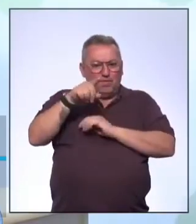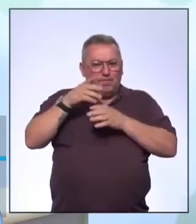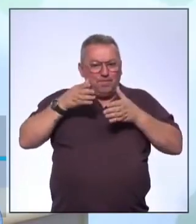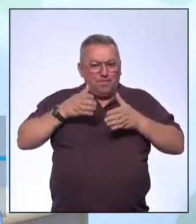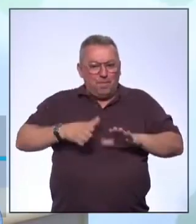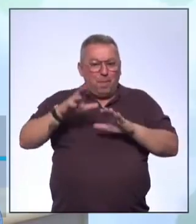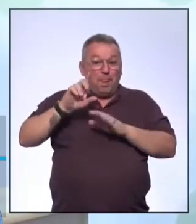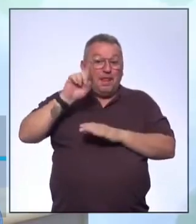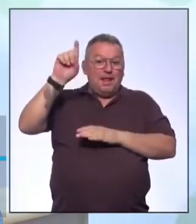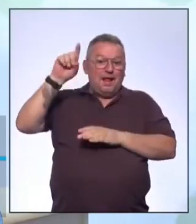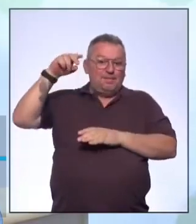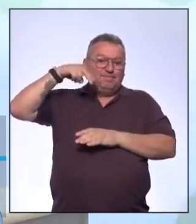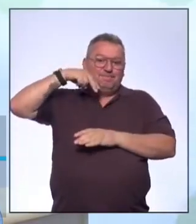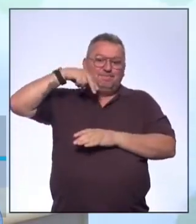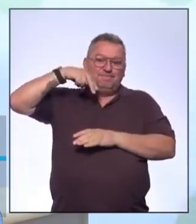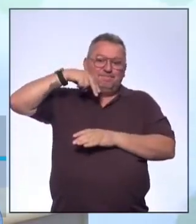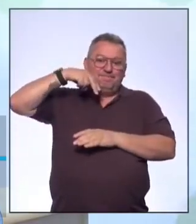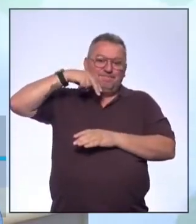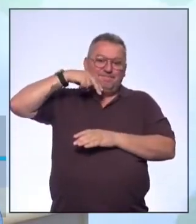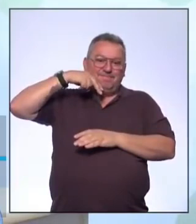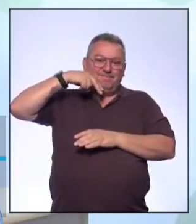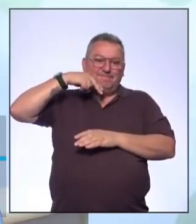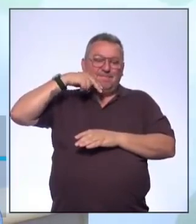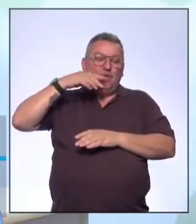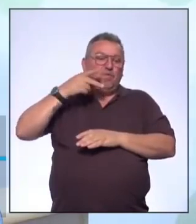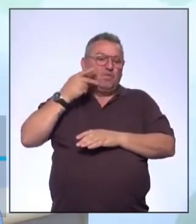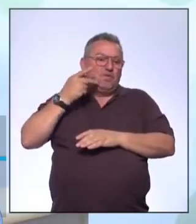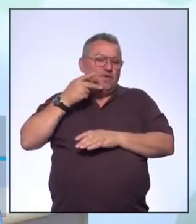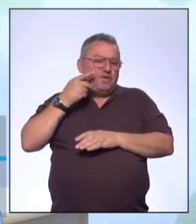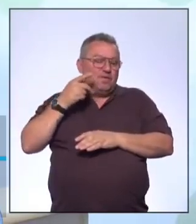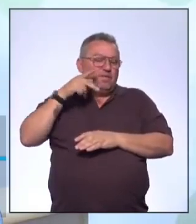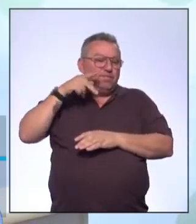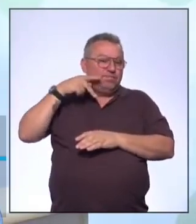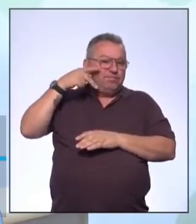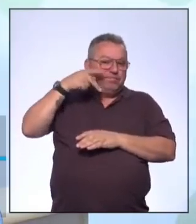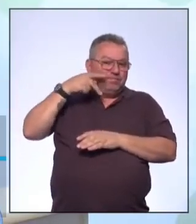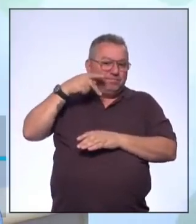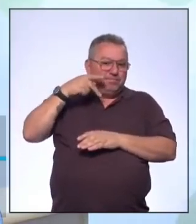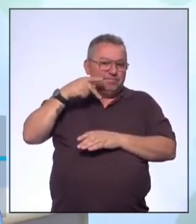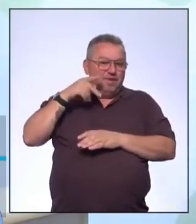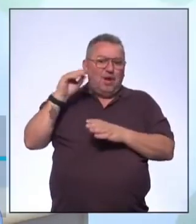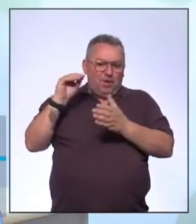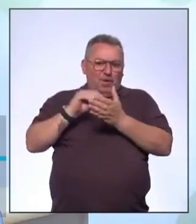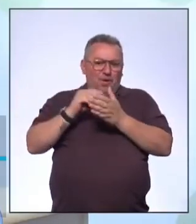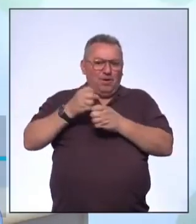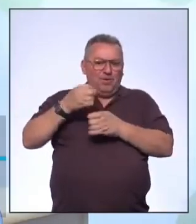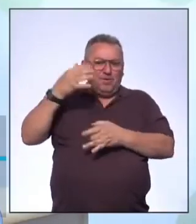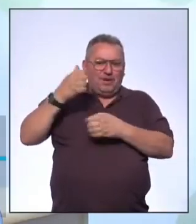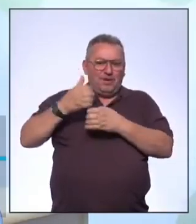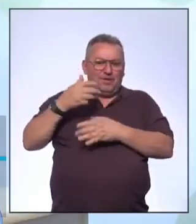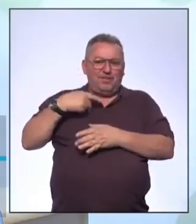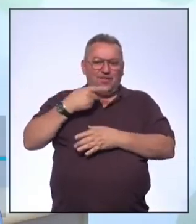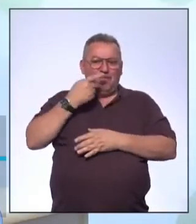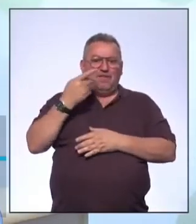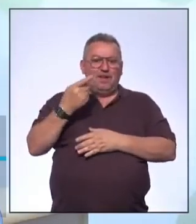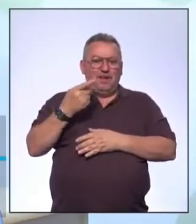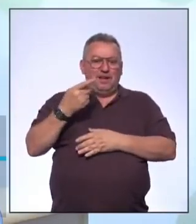nasceu no Rio Grande do Norte, ou no Ceará, ou na Paraíba, deixa aqui no chat que nós vamos falar